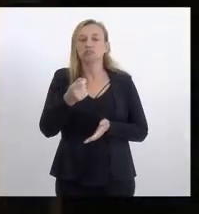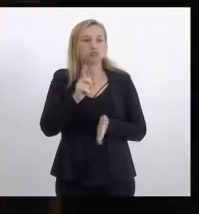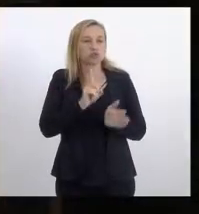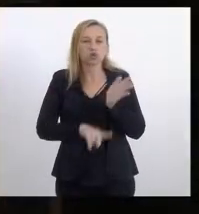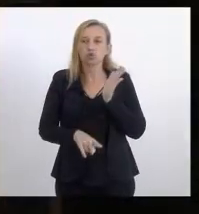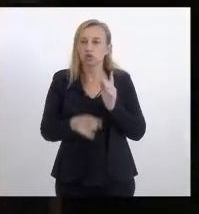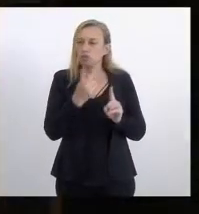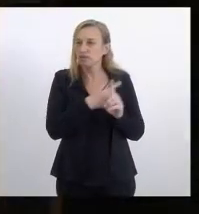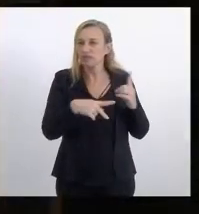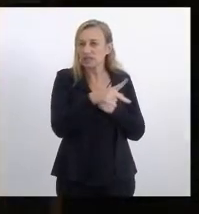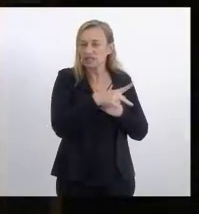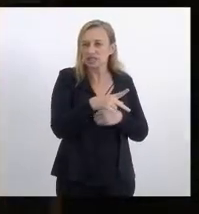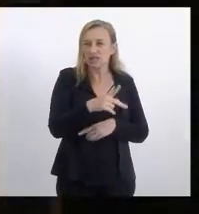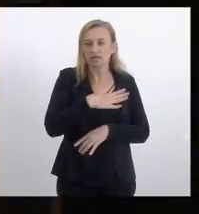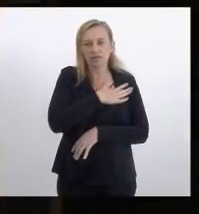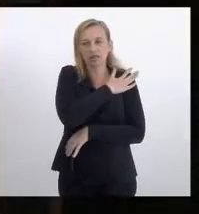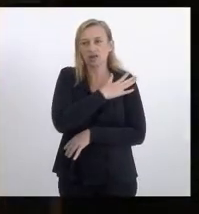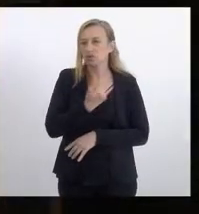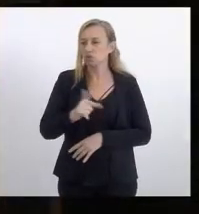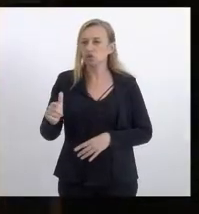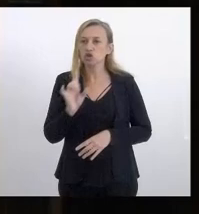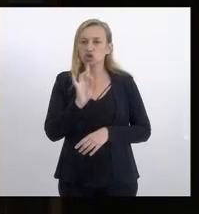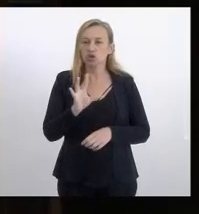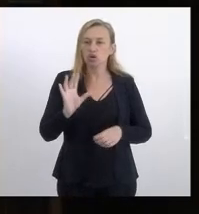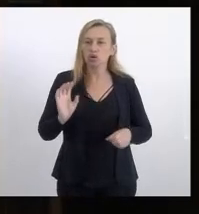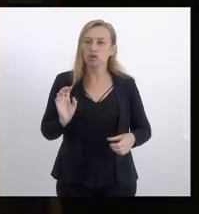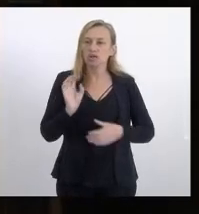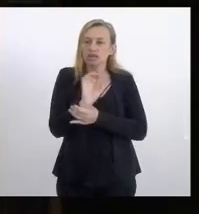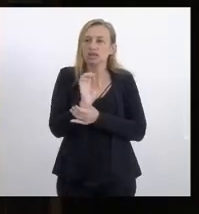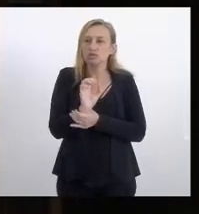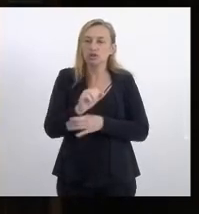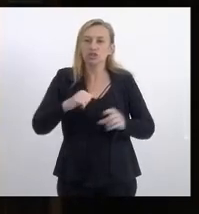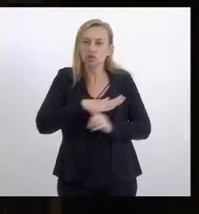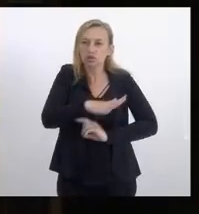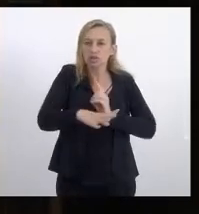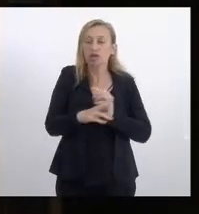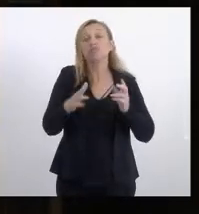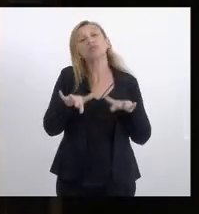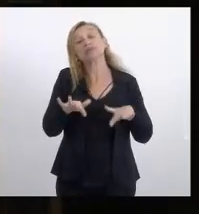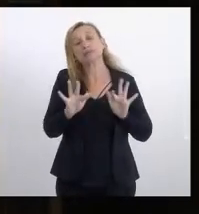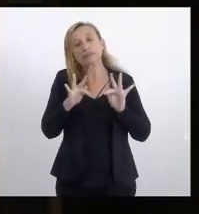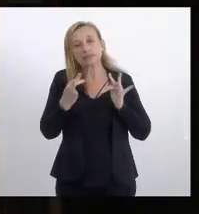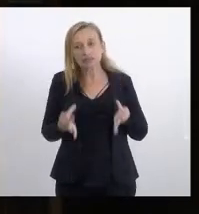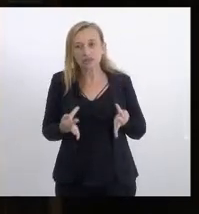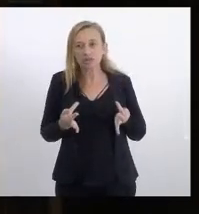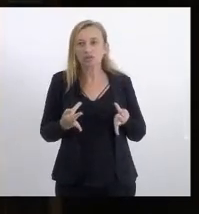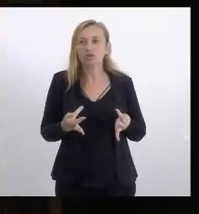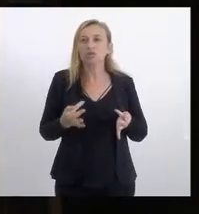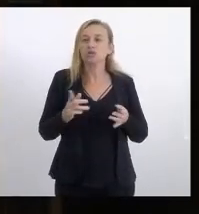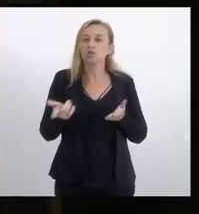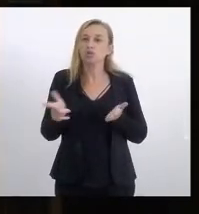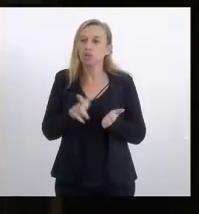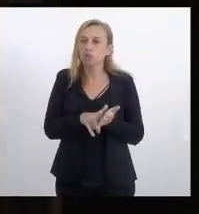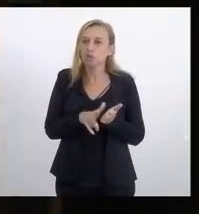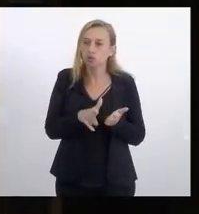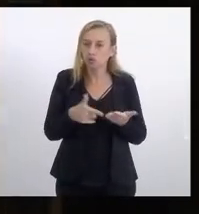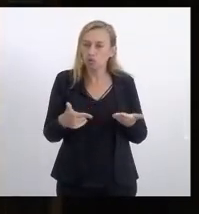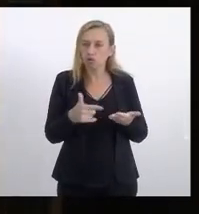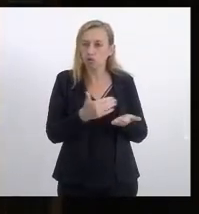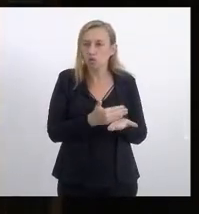Previdenciário ter um desconto para o sistema de proteção social e aí simplesmente quando rodou a folha